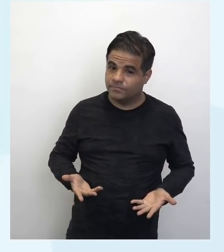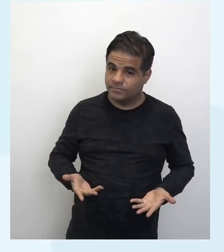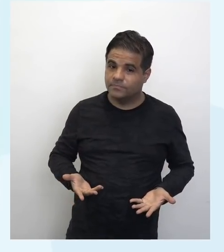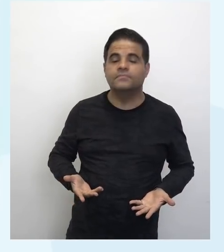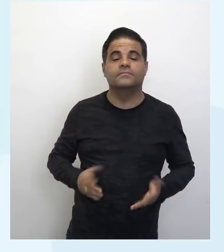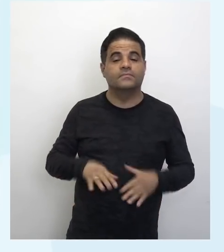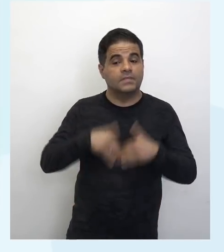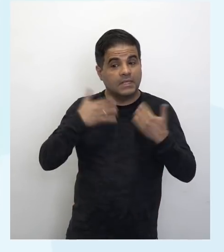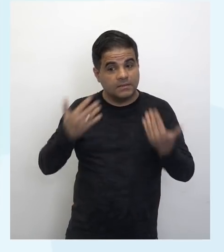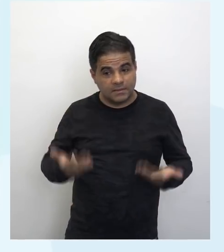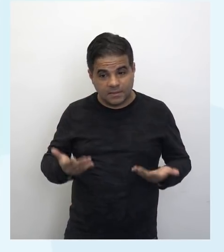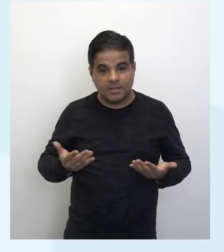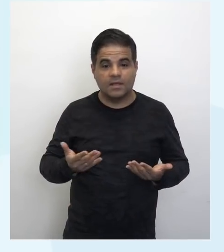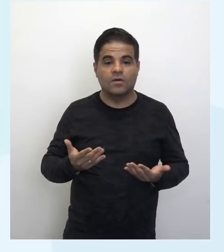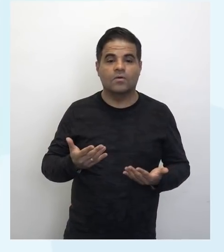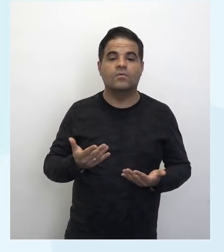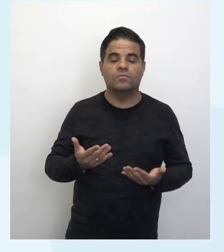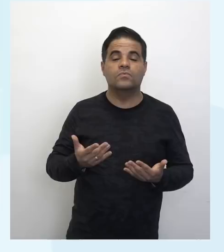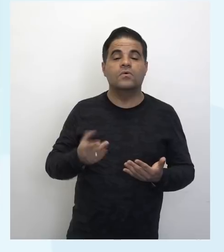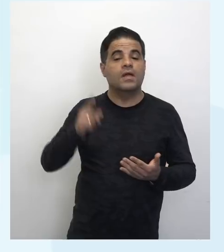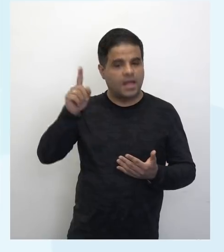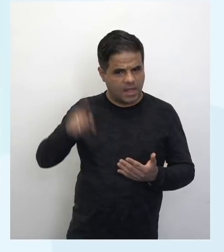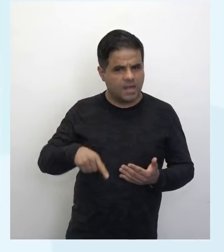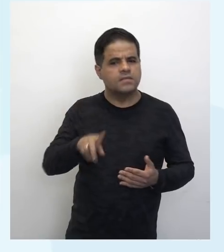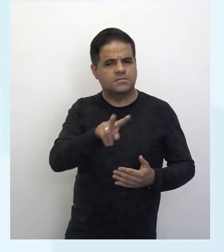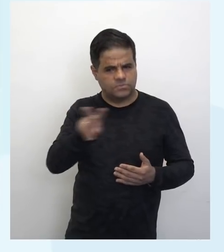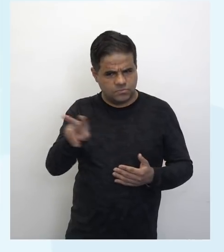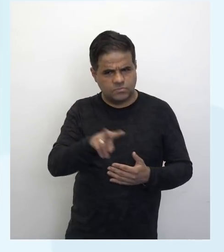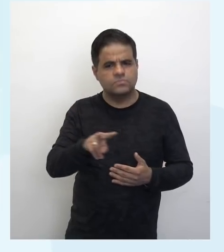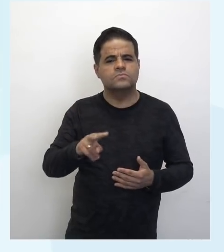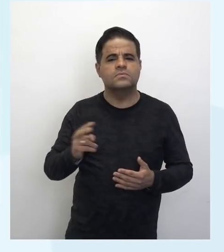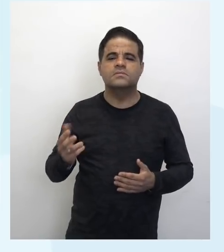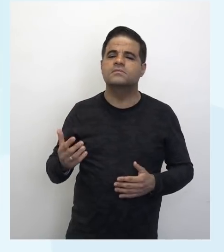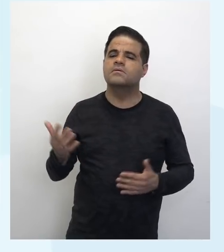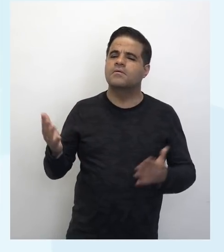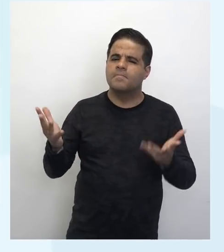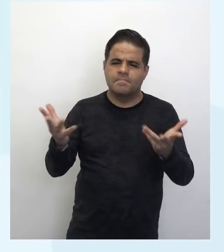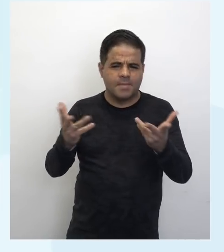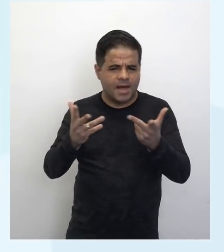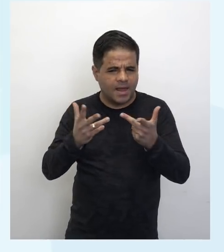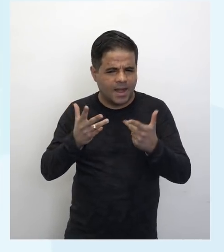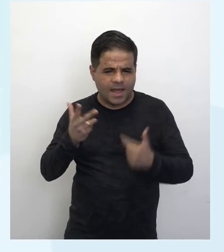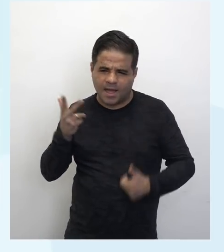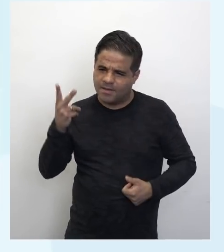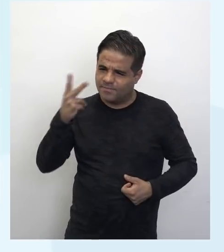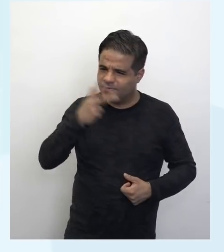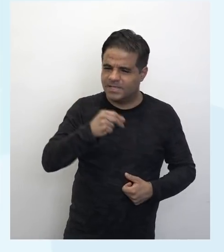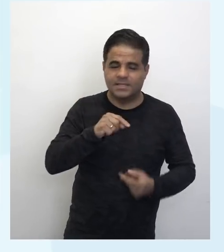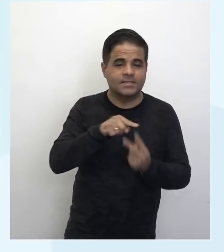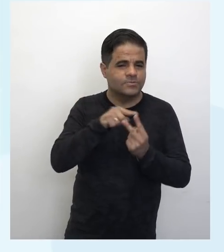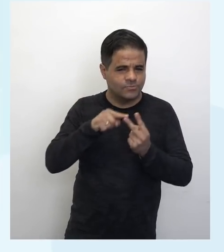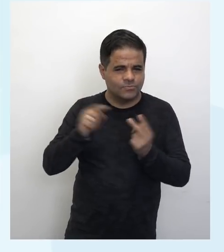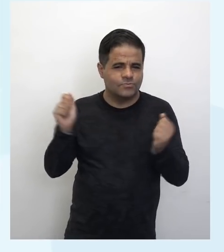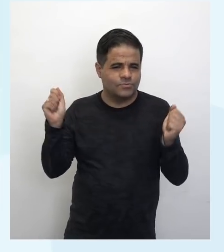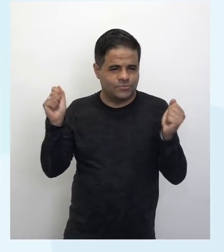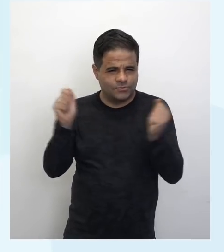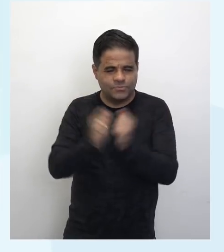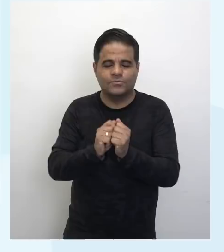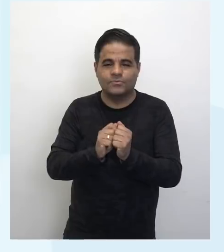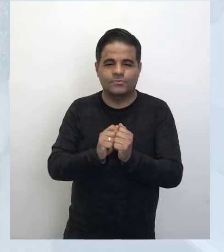ela é condicional a essa. Elas são maravilhosas. Maravilhindas. Maravilhindas. Porque a gente é maravilhosa e linda. O Boca tá falando